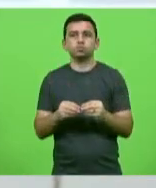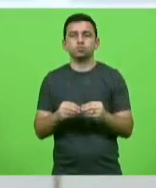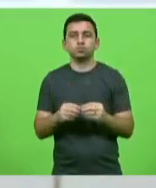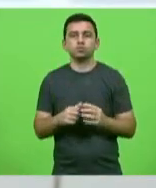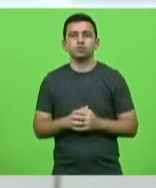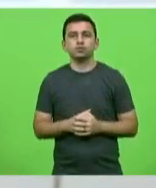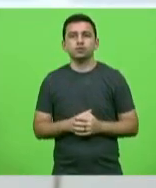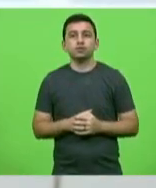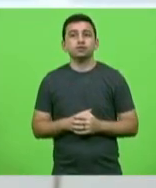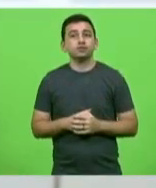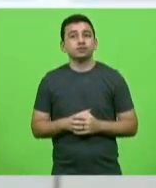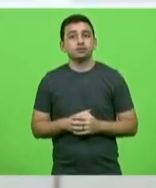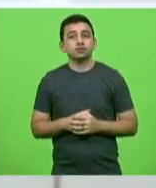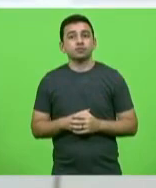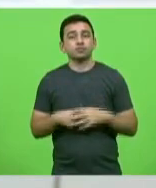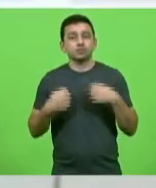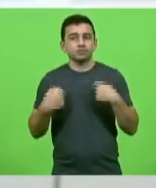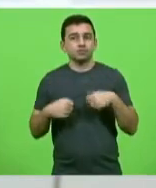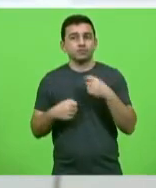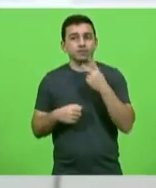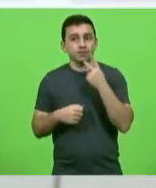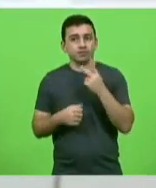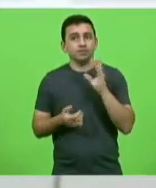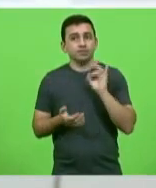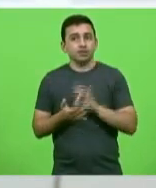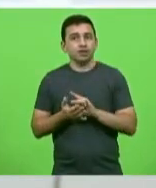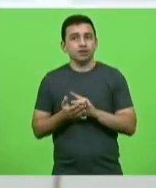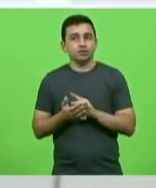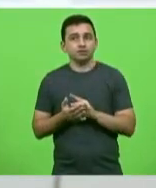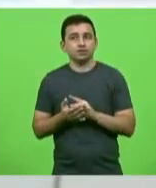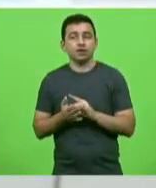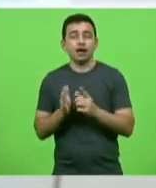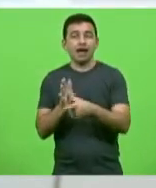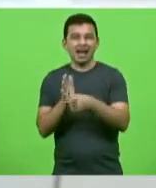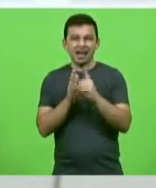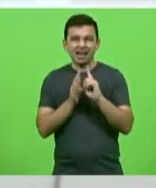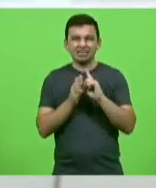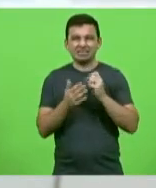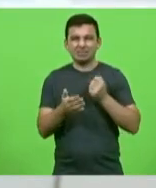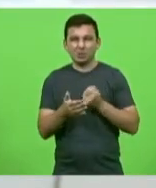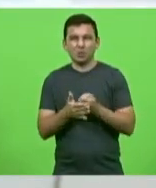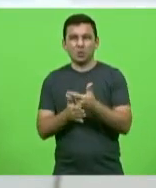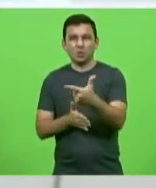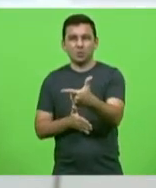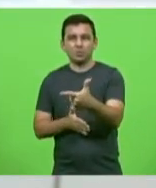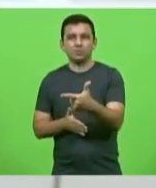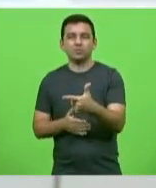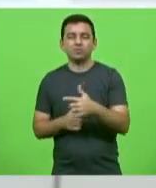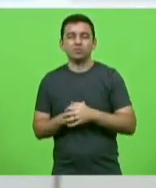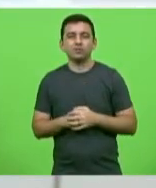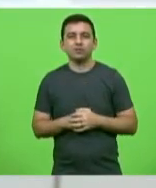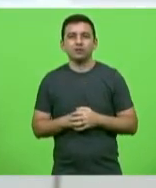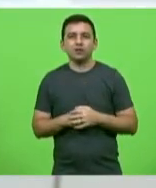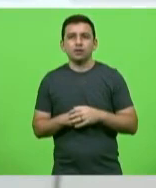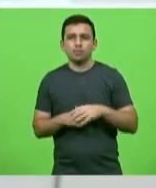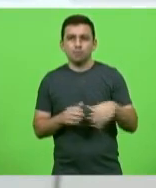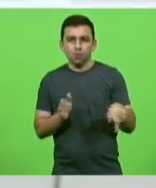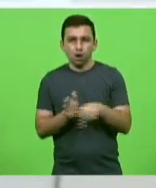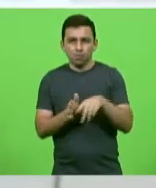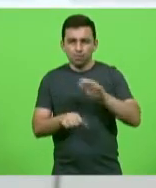verdade seja dita que a contra prestação antecipada de negócios efetuados pela